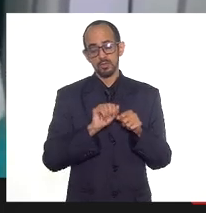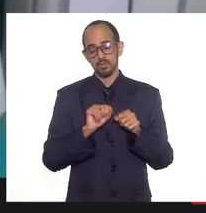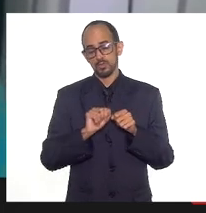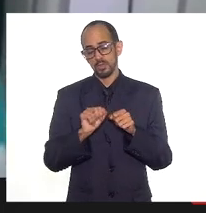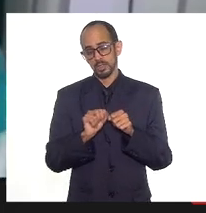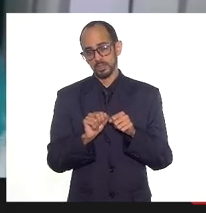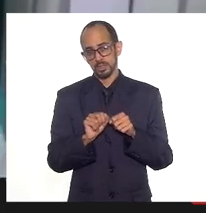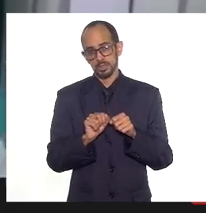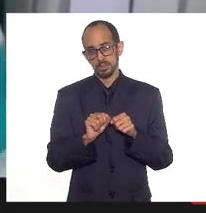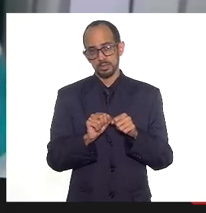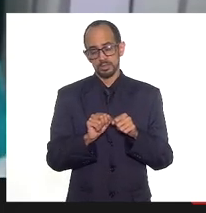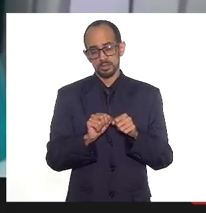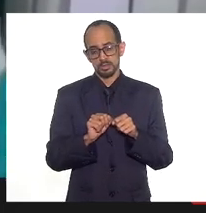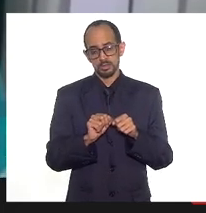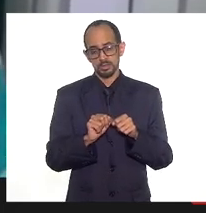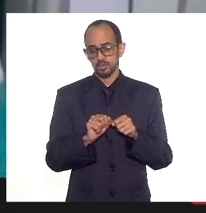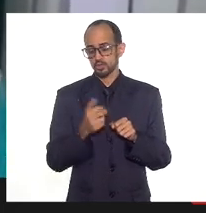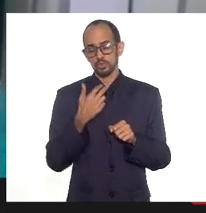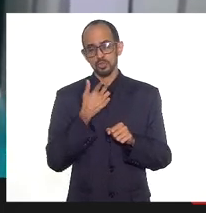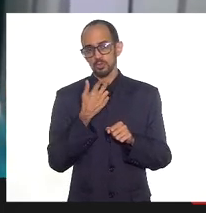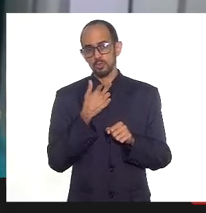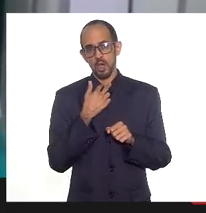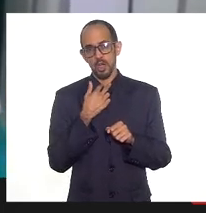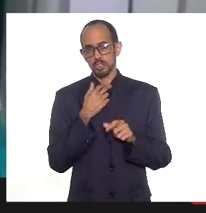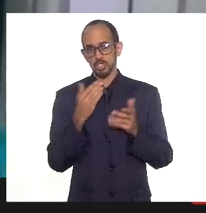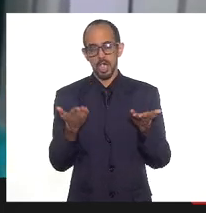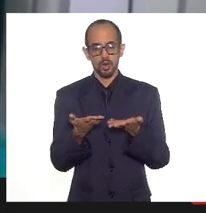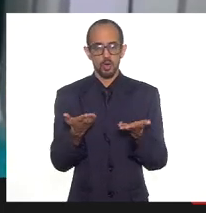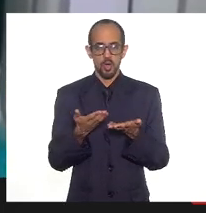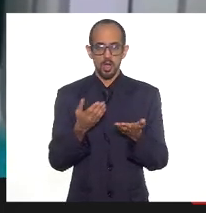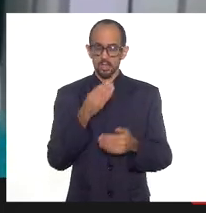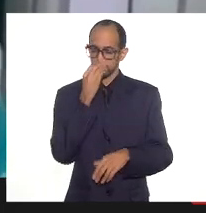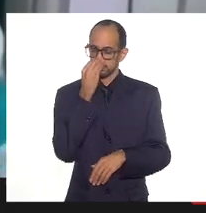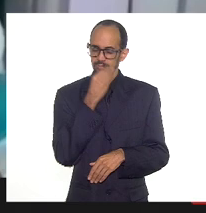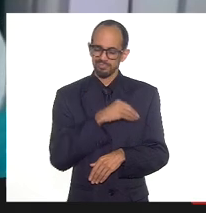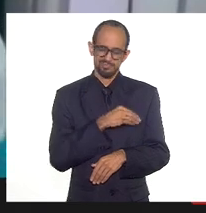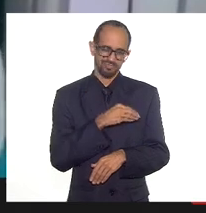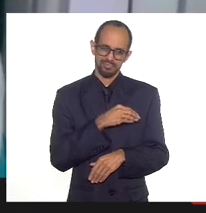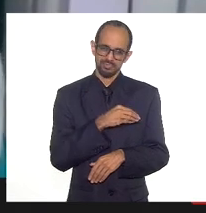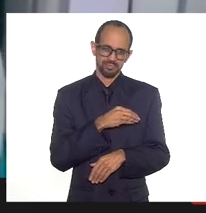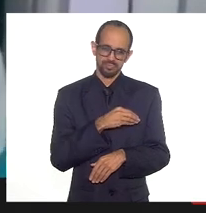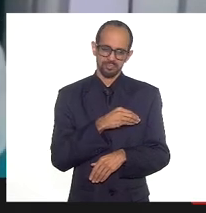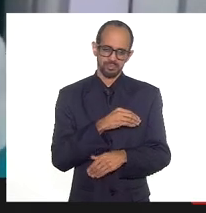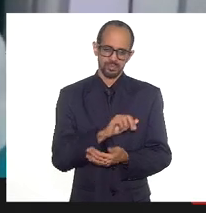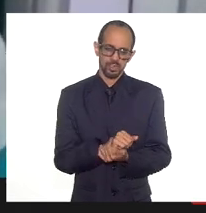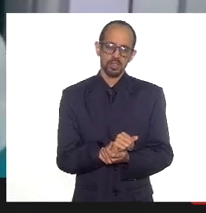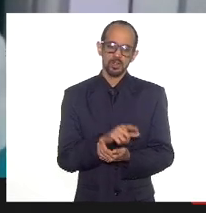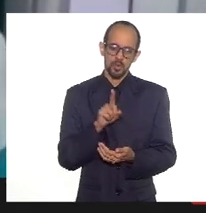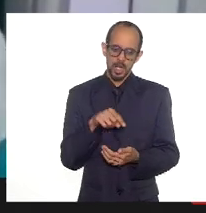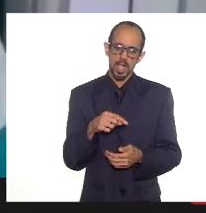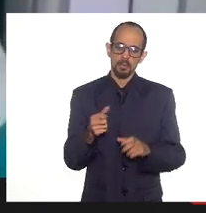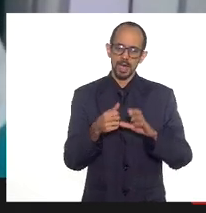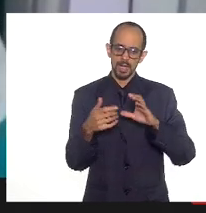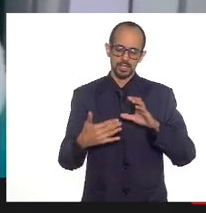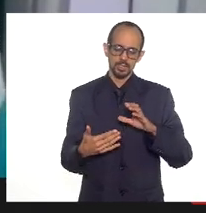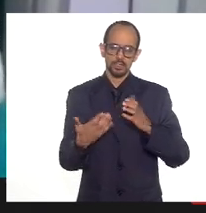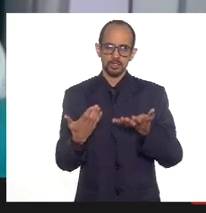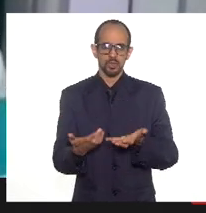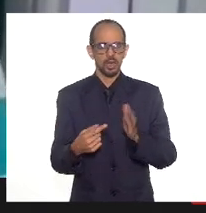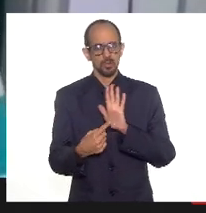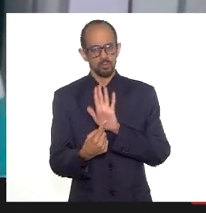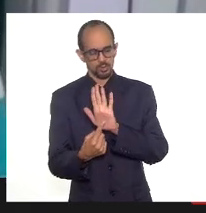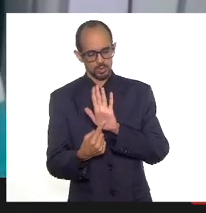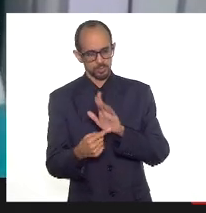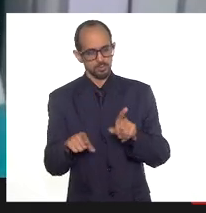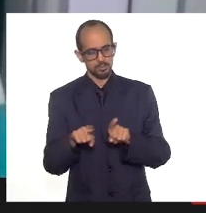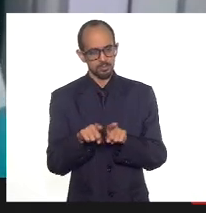Né? Isso não pode ser agora tratado de qualquer jeito, tratado de qualquer maneira. Então, é um elemento que eu queria aqui trazer. E aí, no